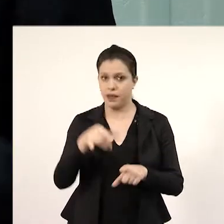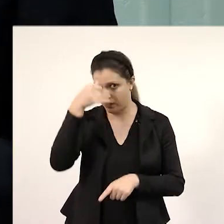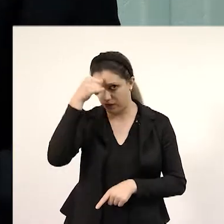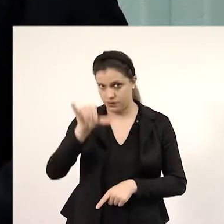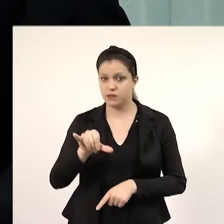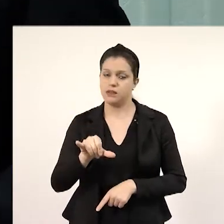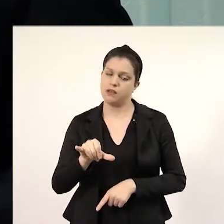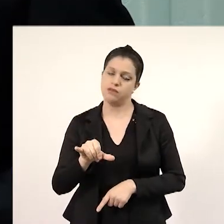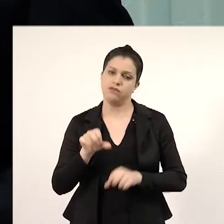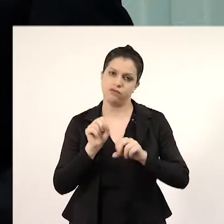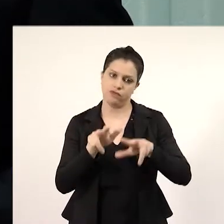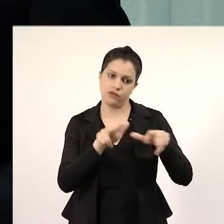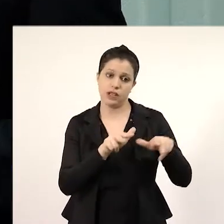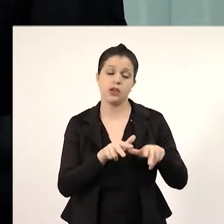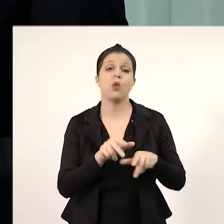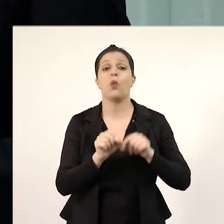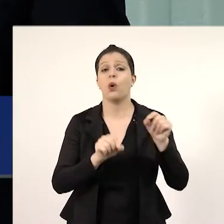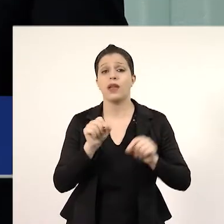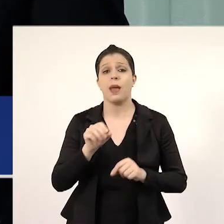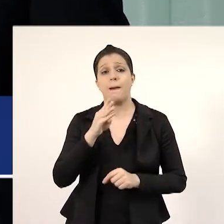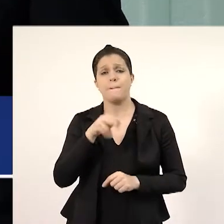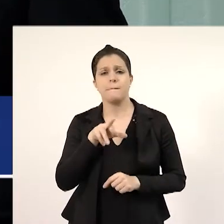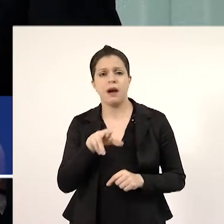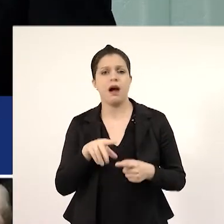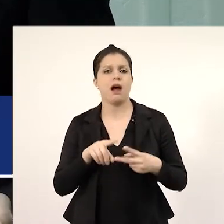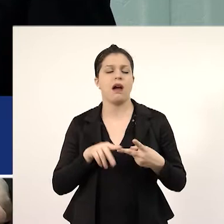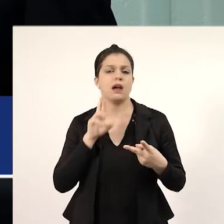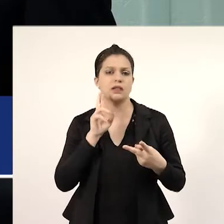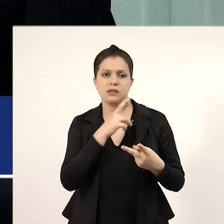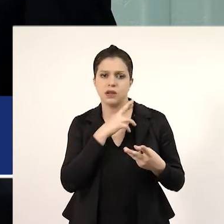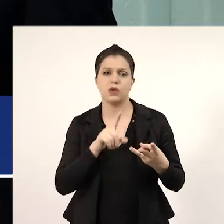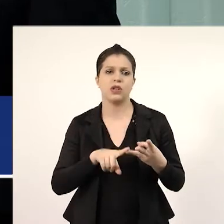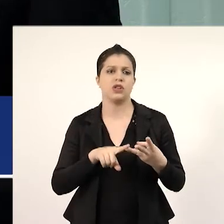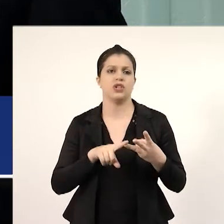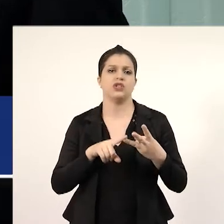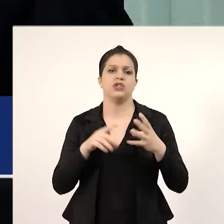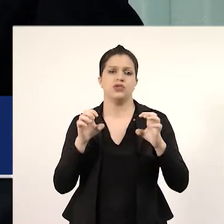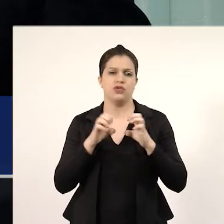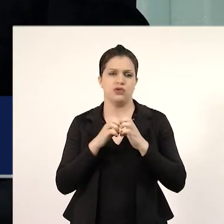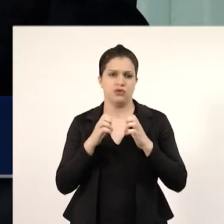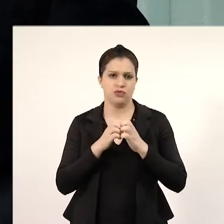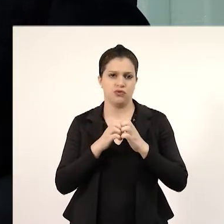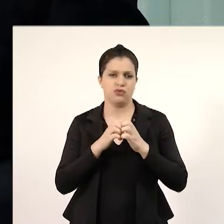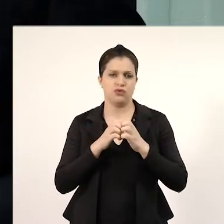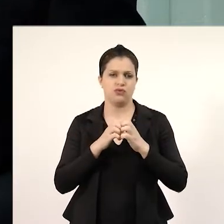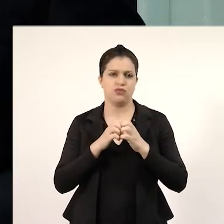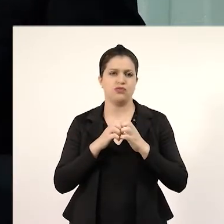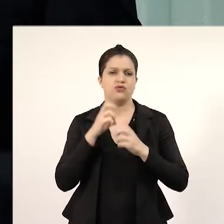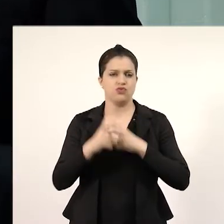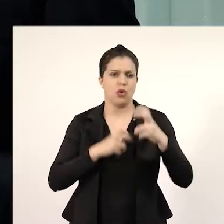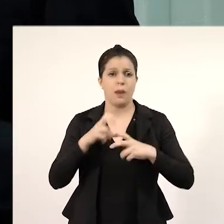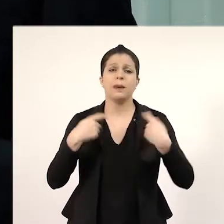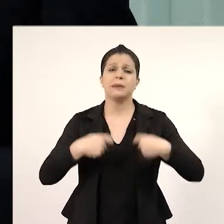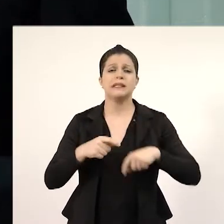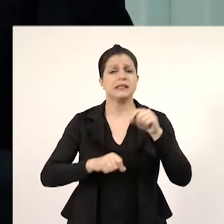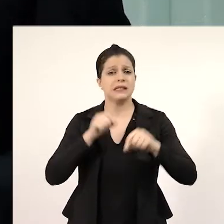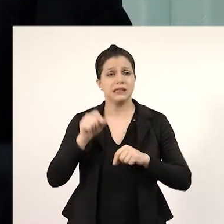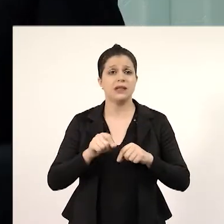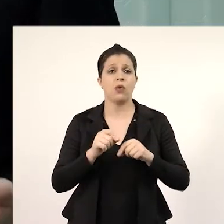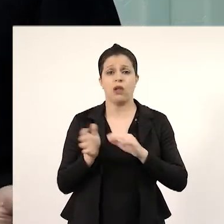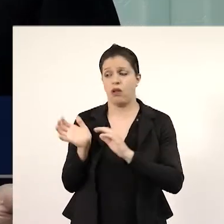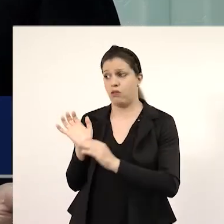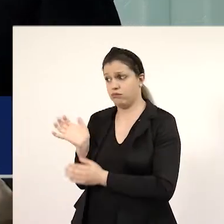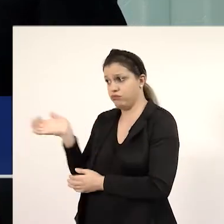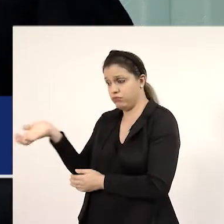de prevenção ao novo coronavírus. Um deles prevê que os bares, restaurantes e shoppings instalem dispensers de álcool em gel 70%